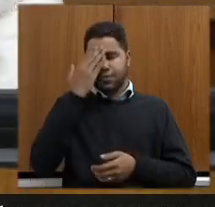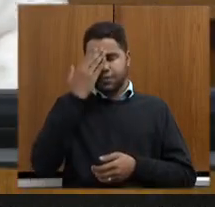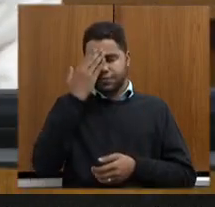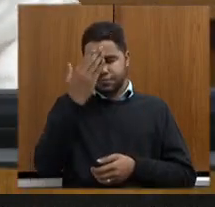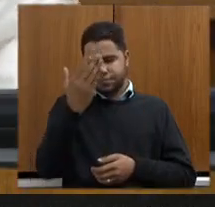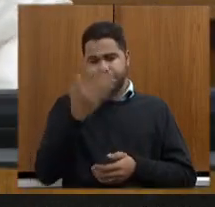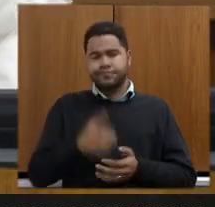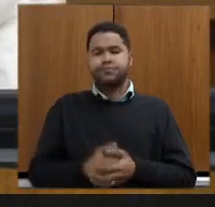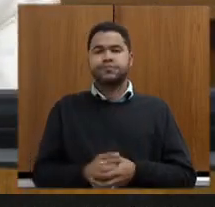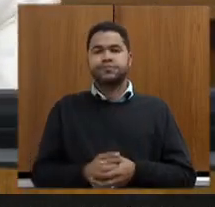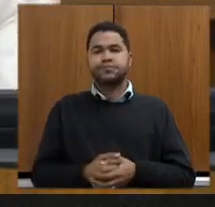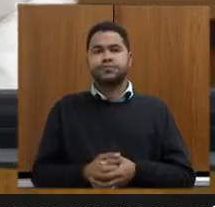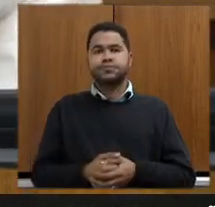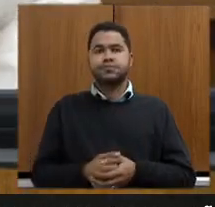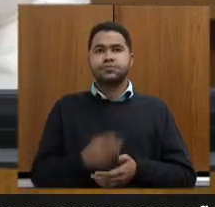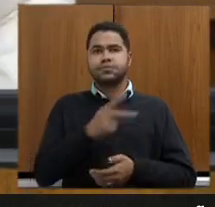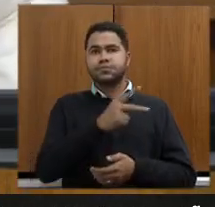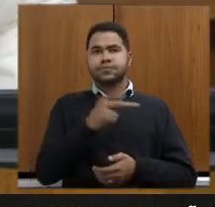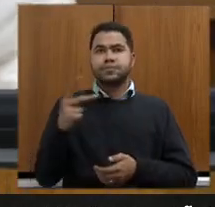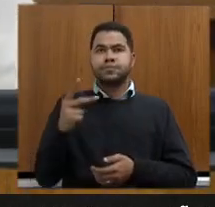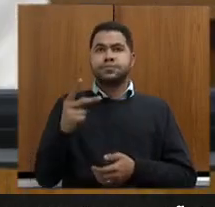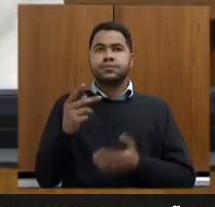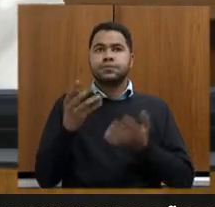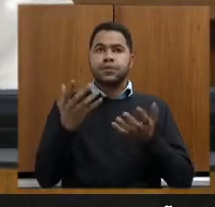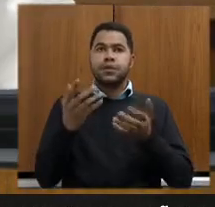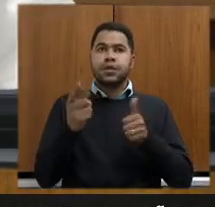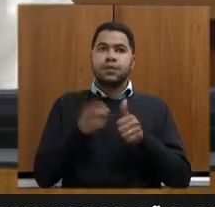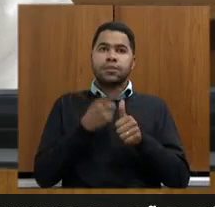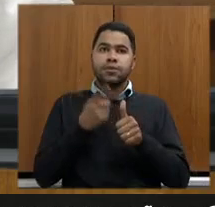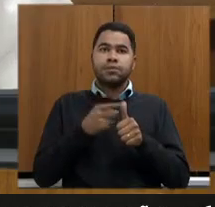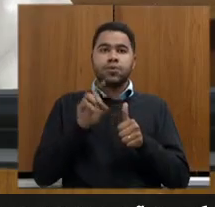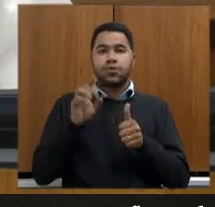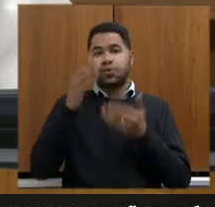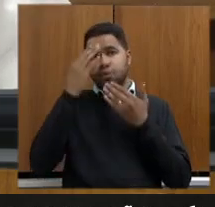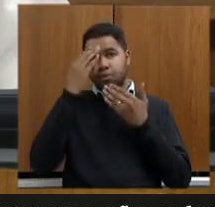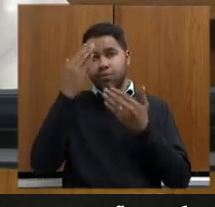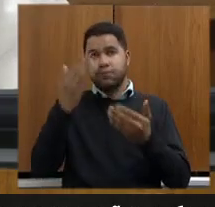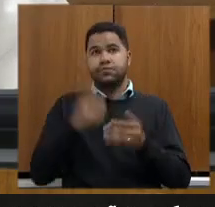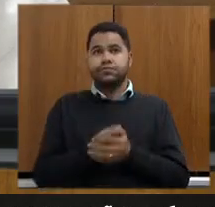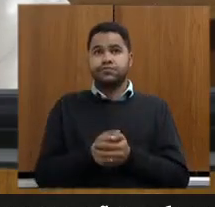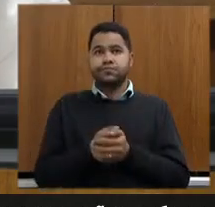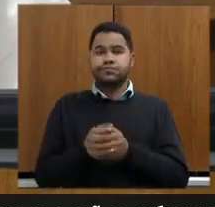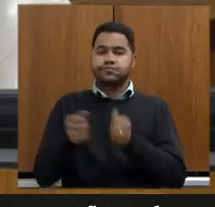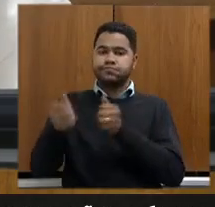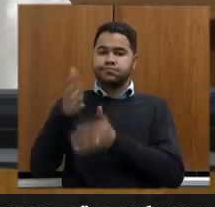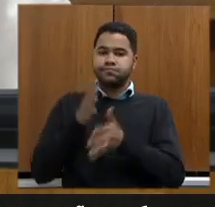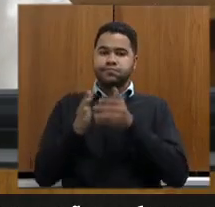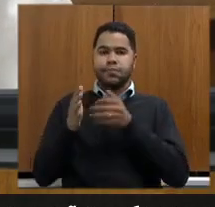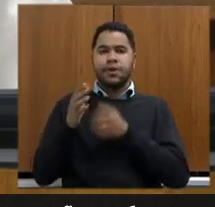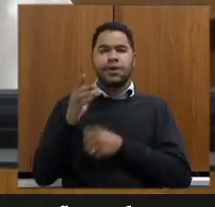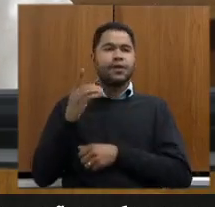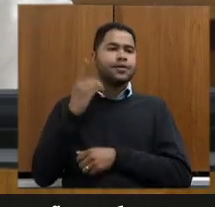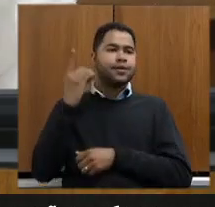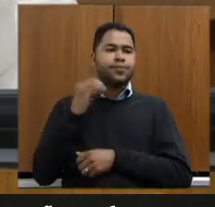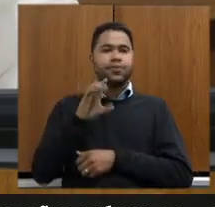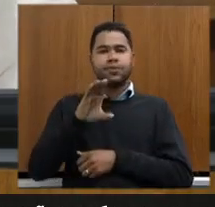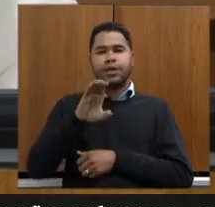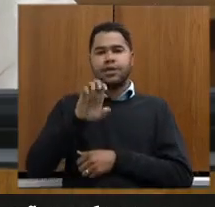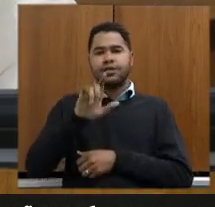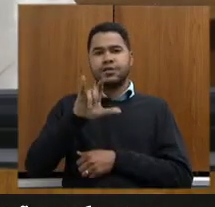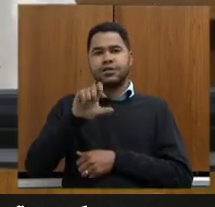obrigada Presidente eu queria é primeiro lugar agradecer as palavras deputadas felize